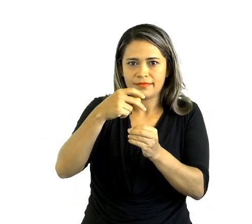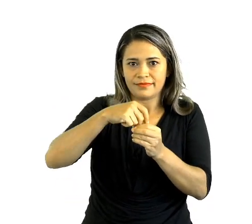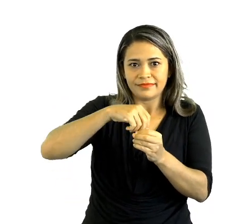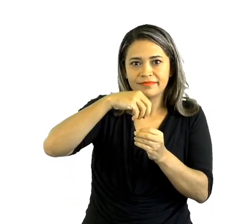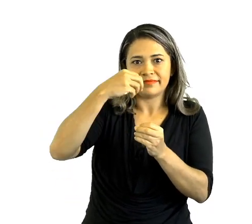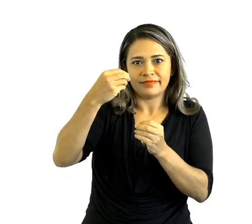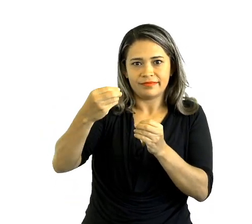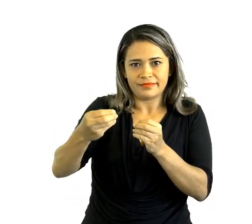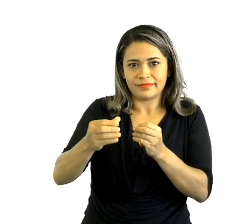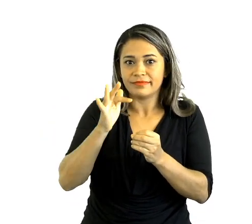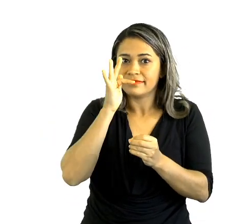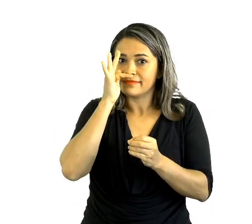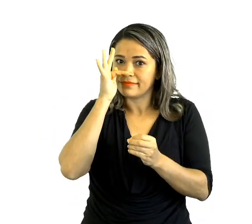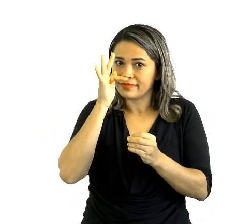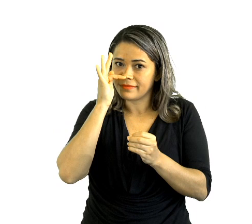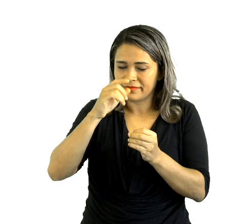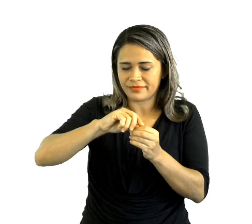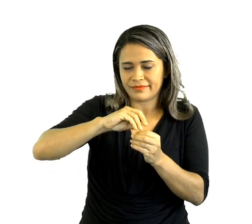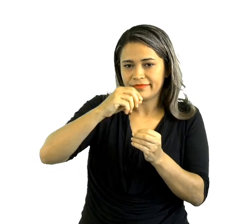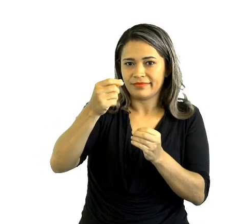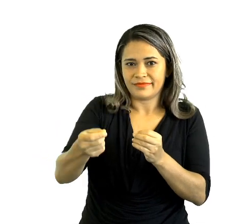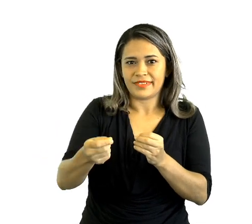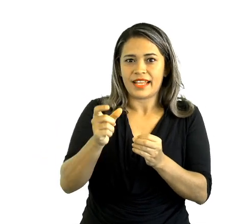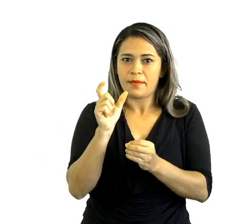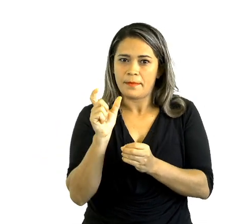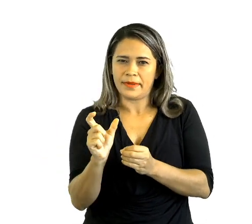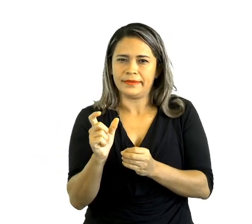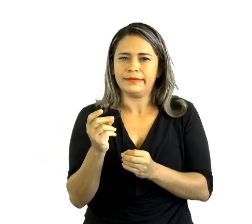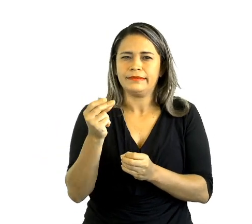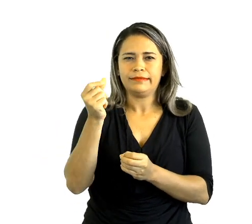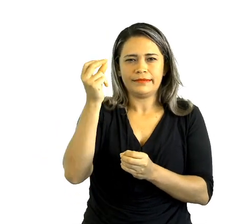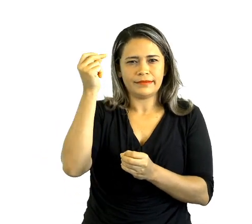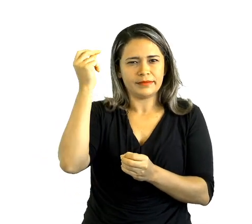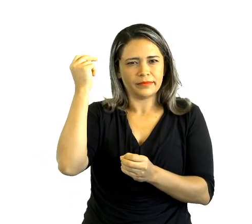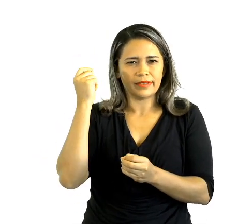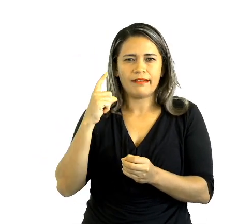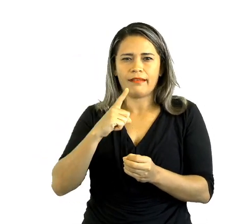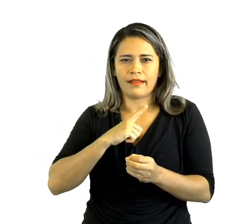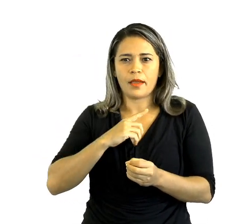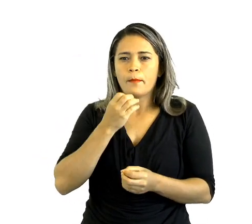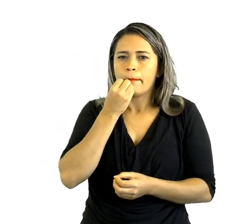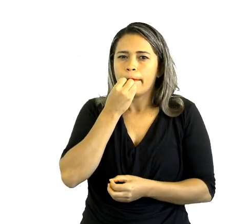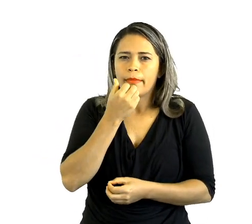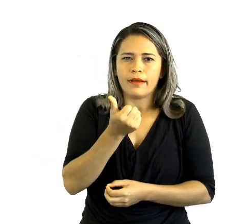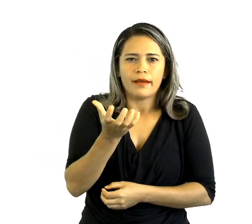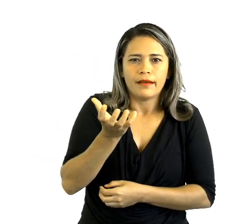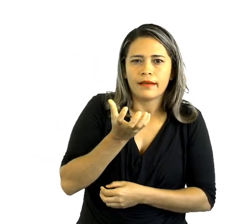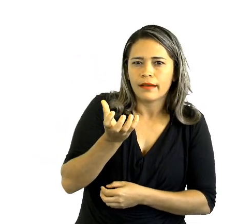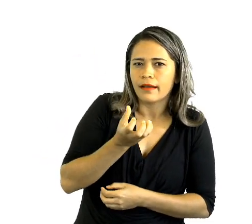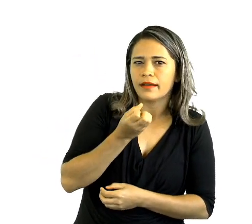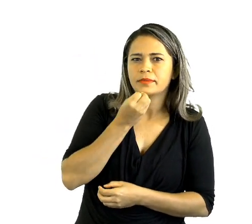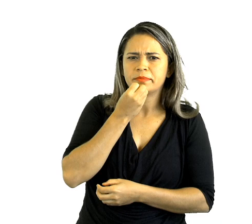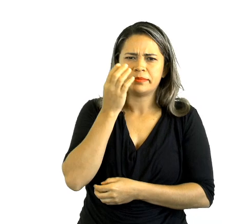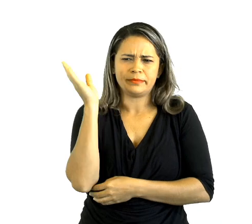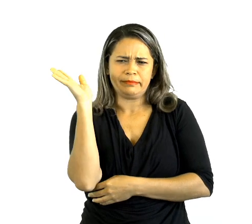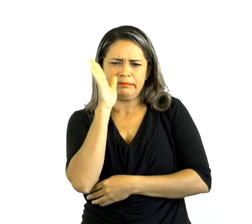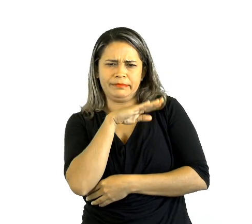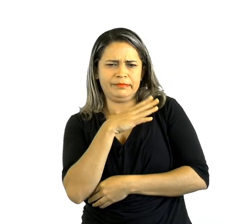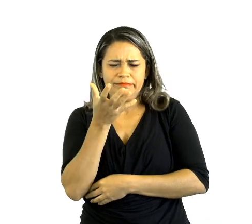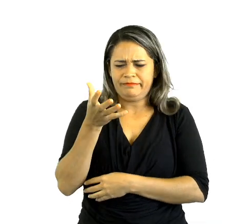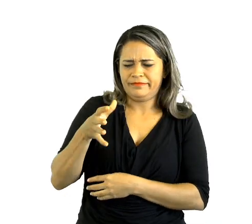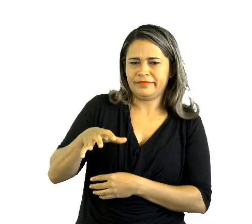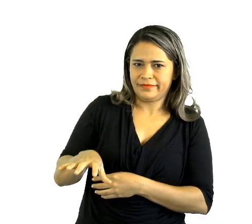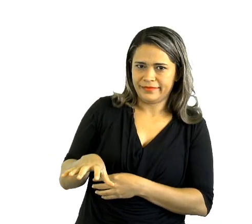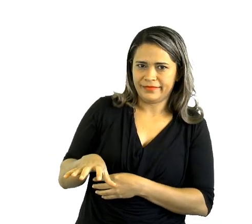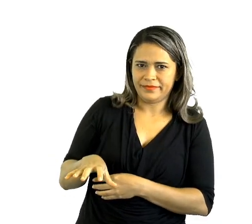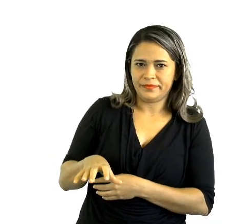bem tradicional que vem aí há muito tempo. Bem me quer, mal me quer. Bem me quer, mal me